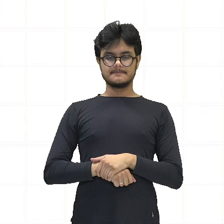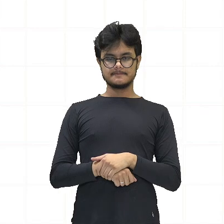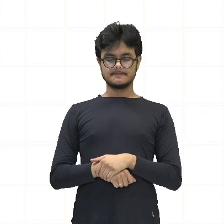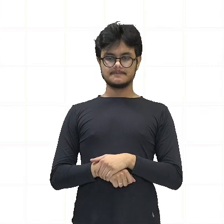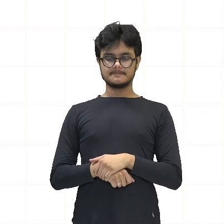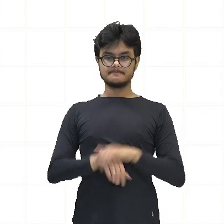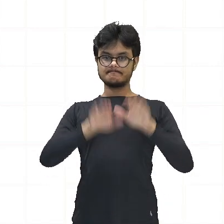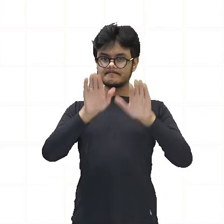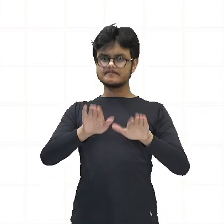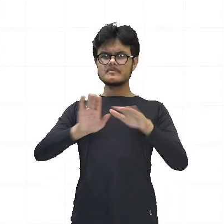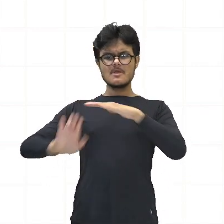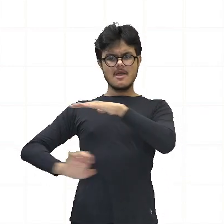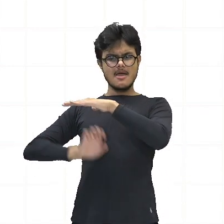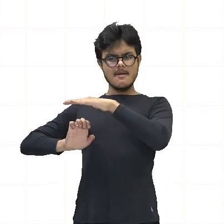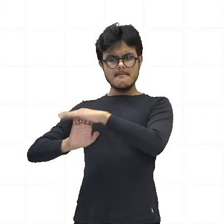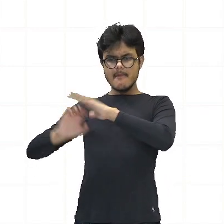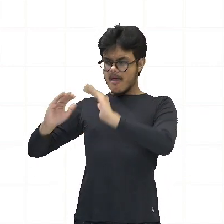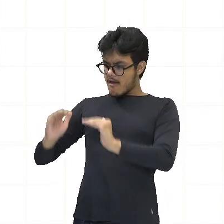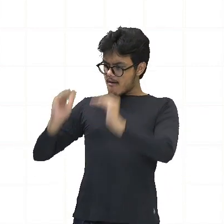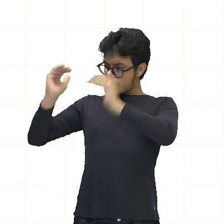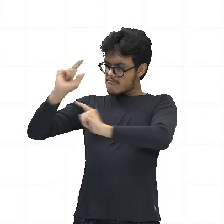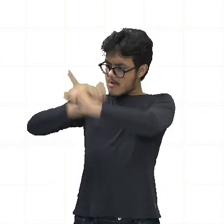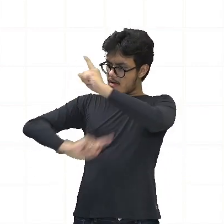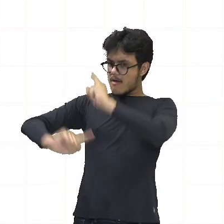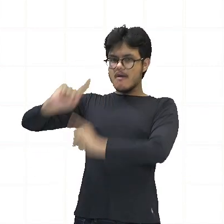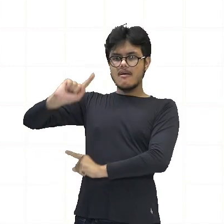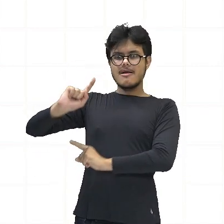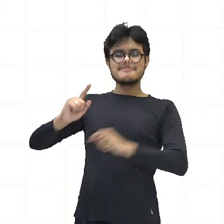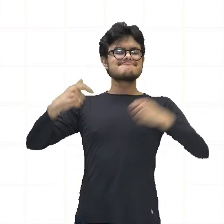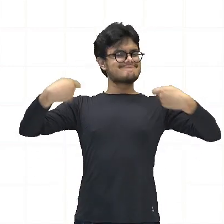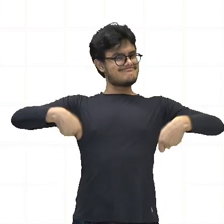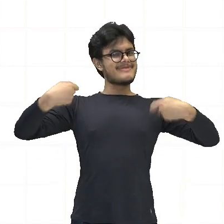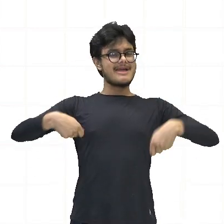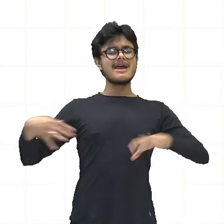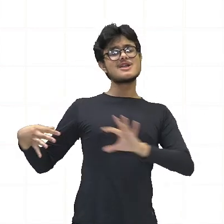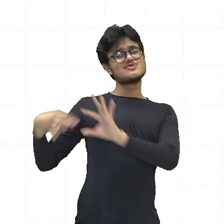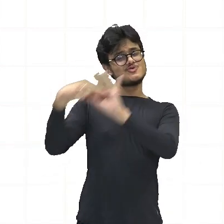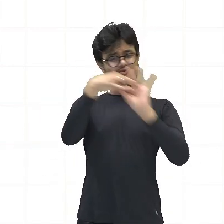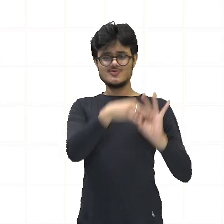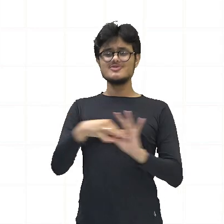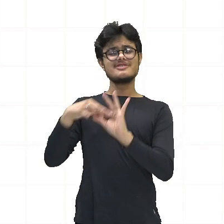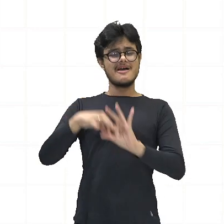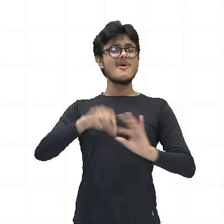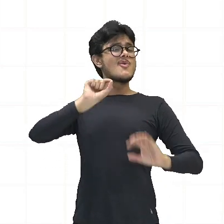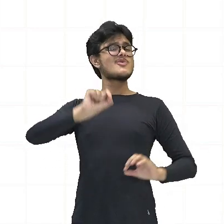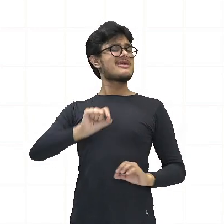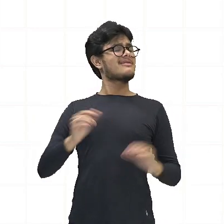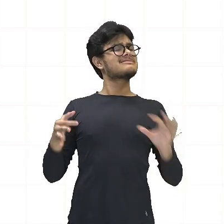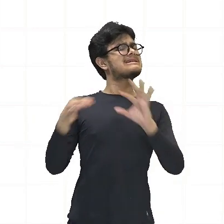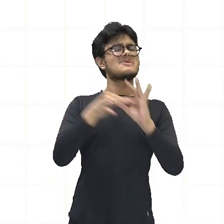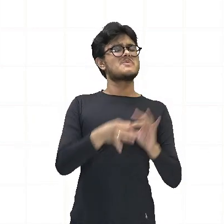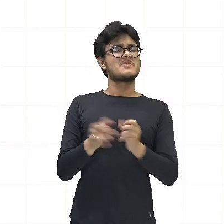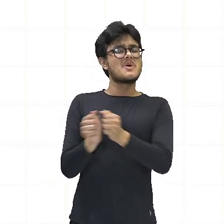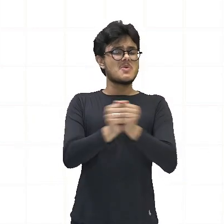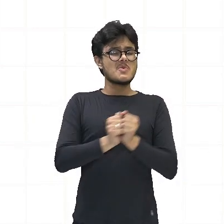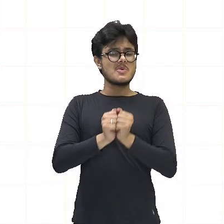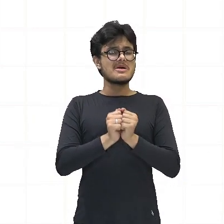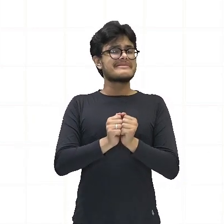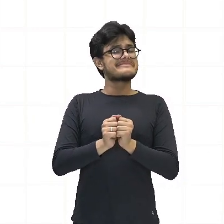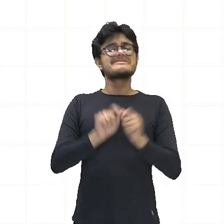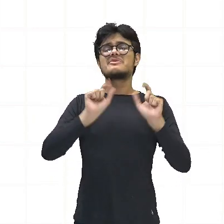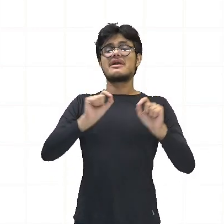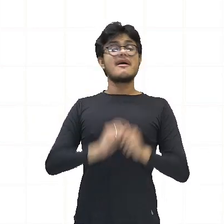que elas pudessem conseguir os recursos necessários, elas abriram para a venda a parte de